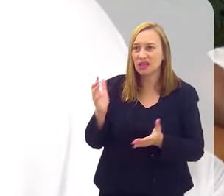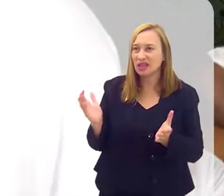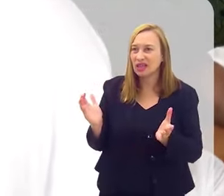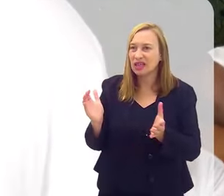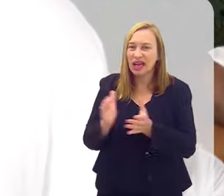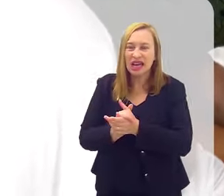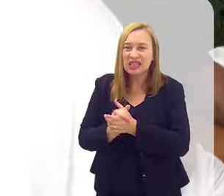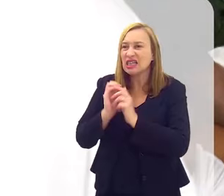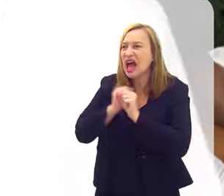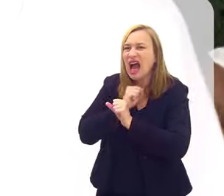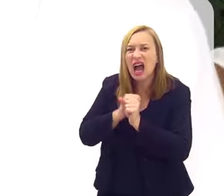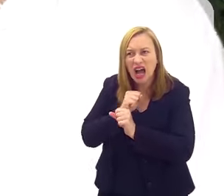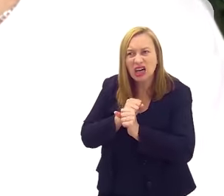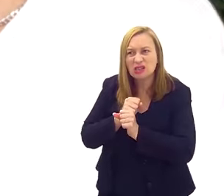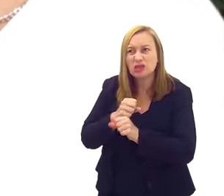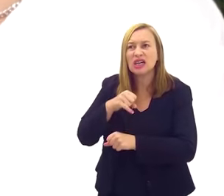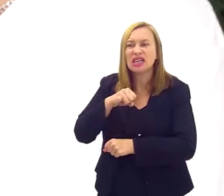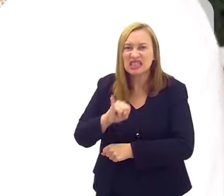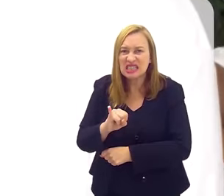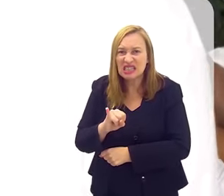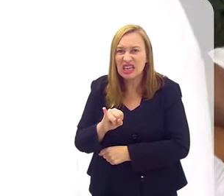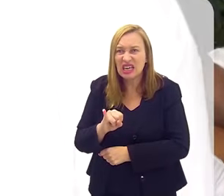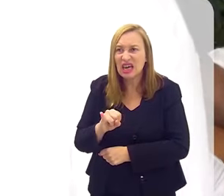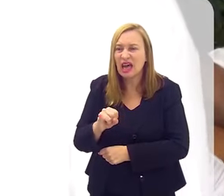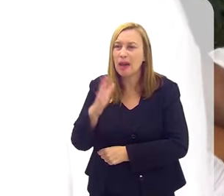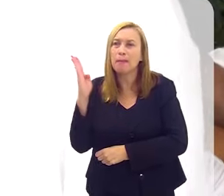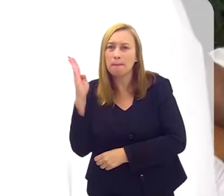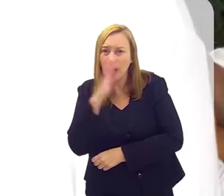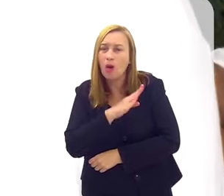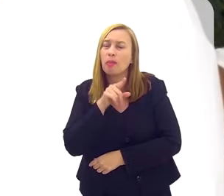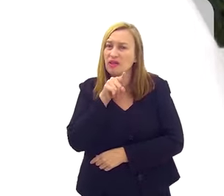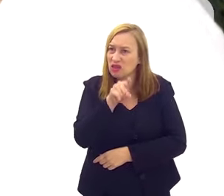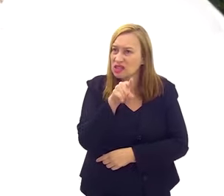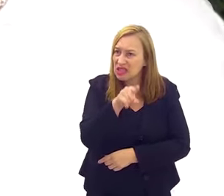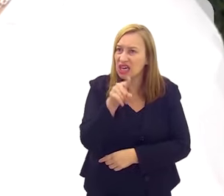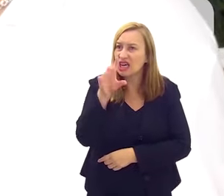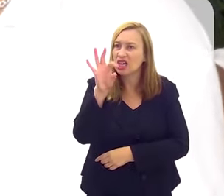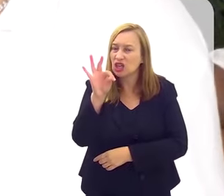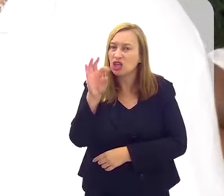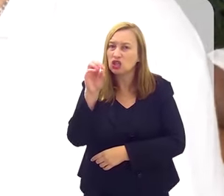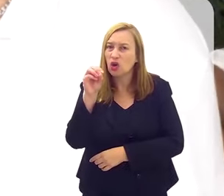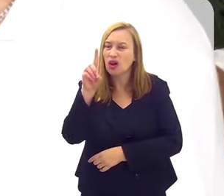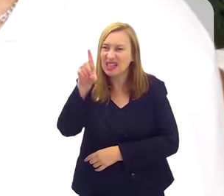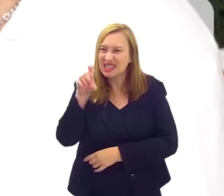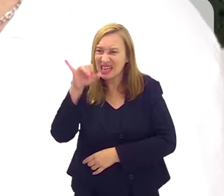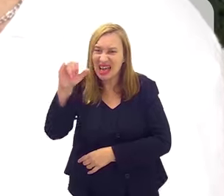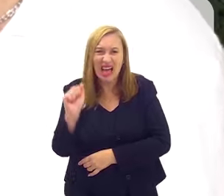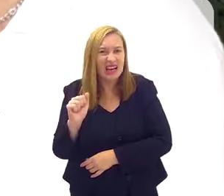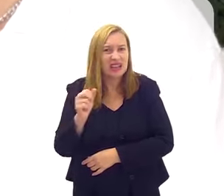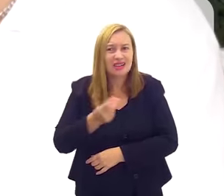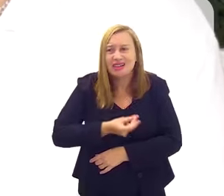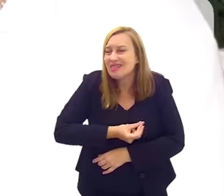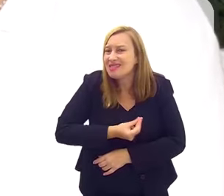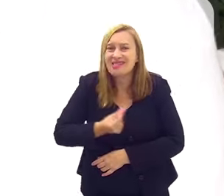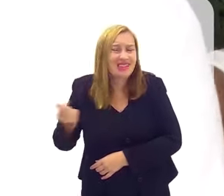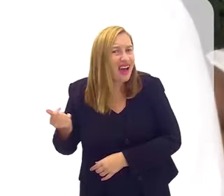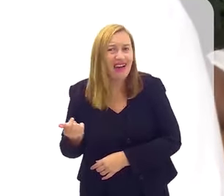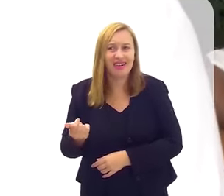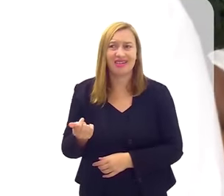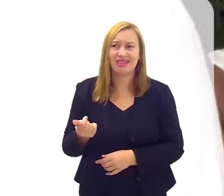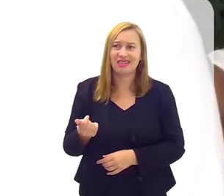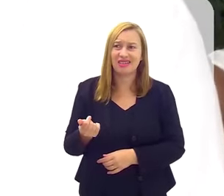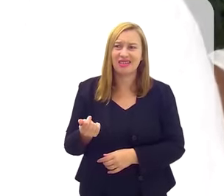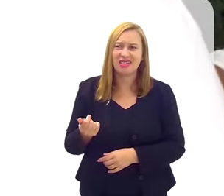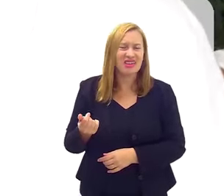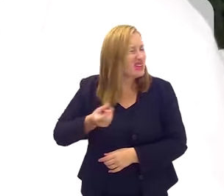você ama ess que você vendo com tanto tempo com ela se ela é tóxica você palavra tóxica é uma palavra da